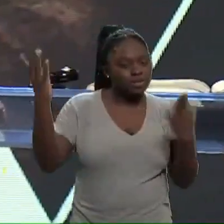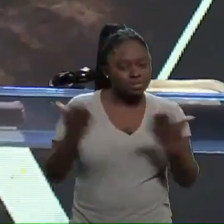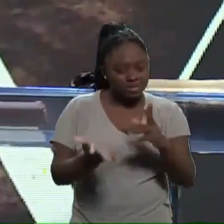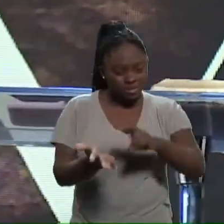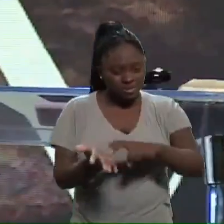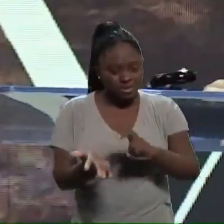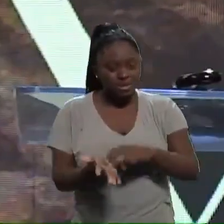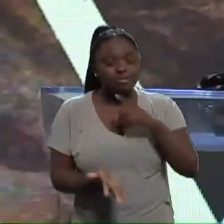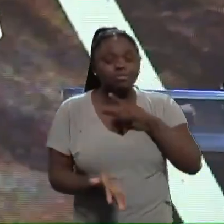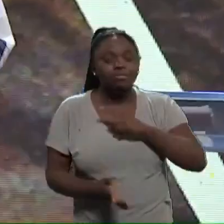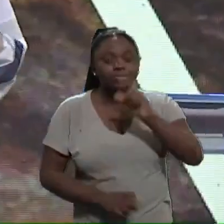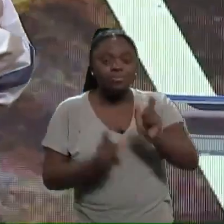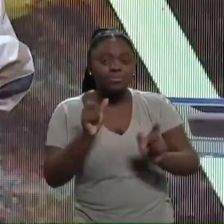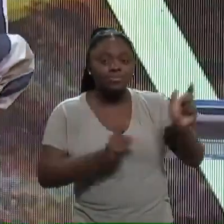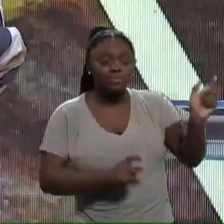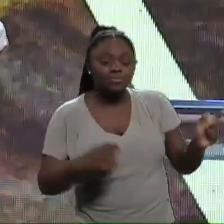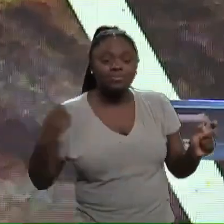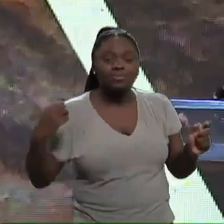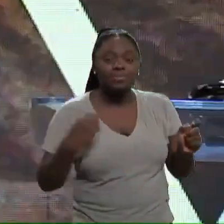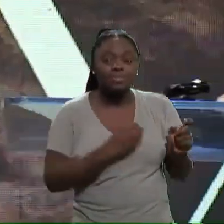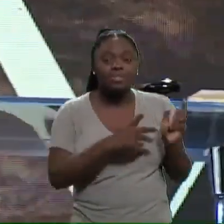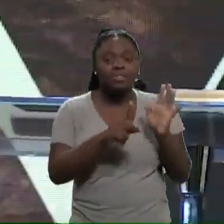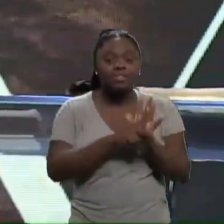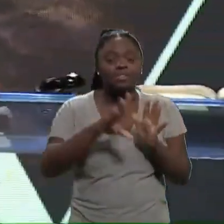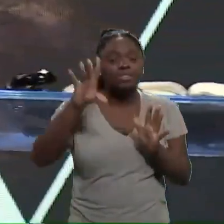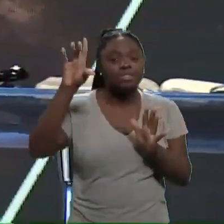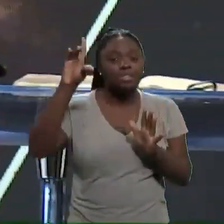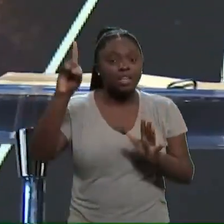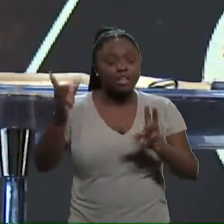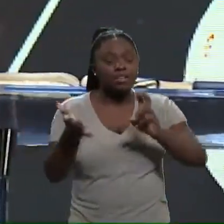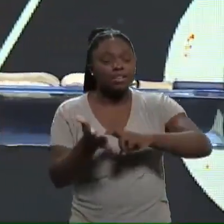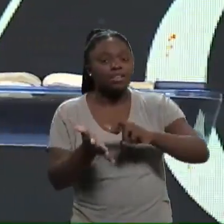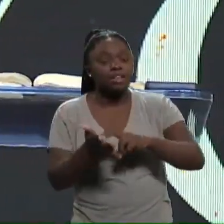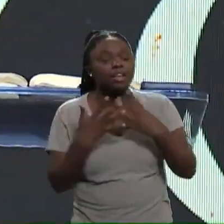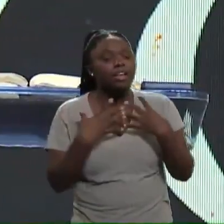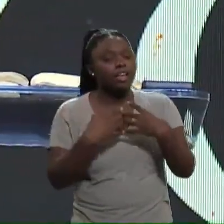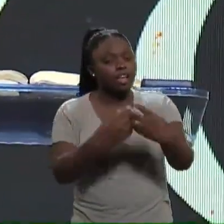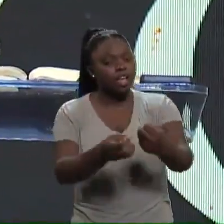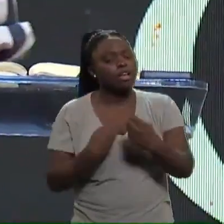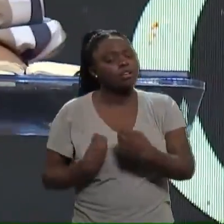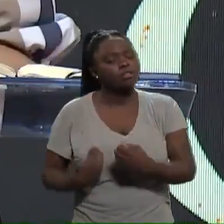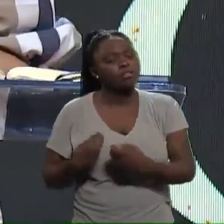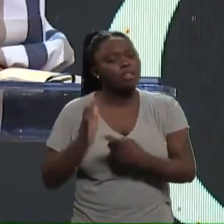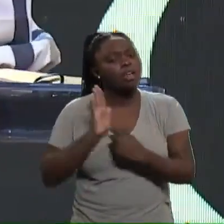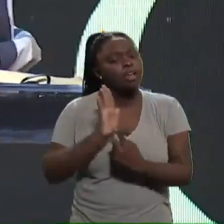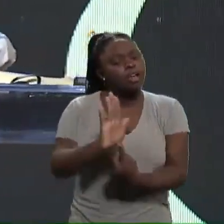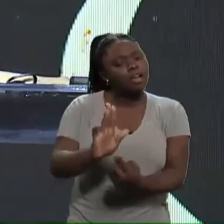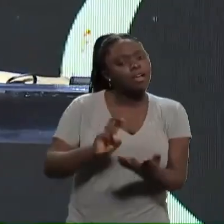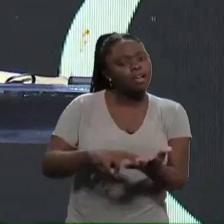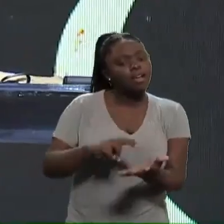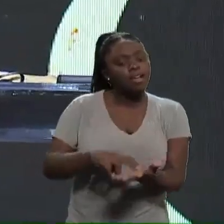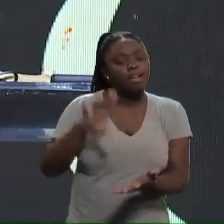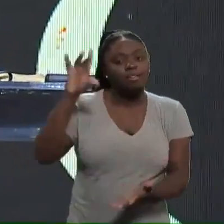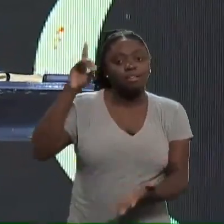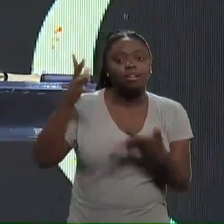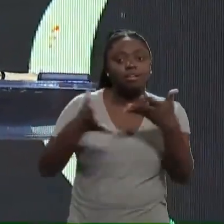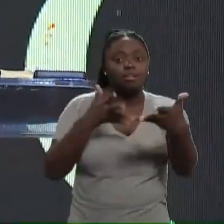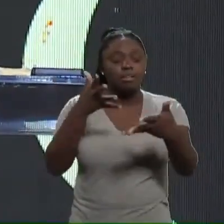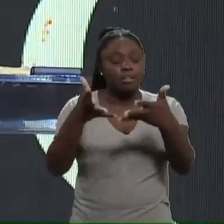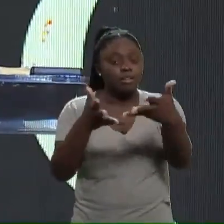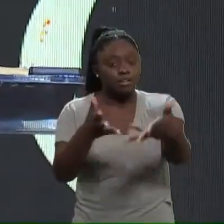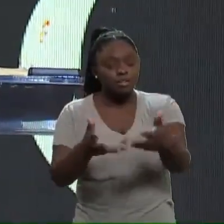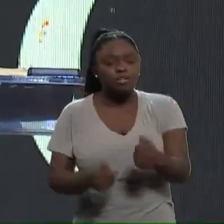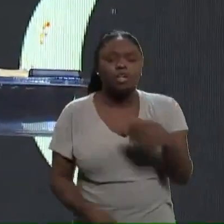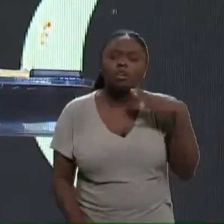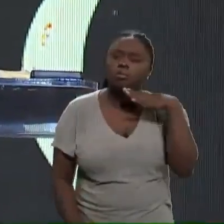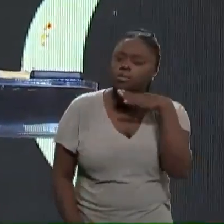gente gerando o novo de Deus aqui nessa manhã. Tem gente gerando vida nessa manhã. Deus está dizendo,